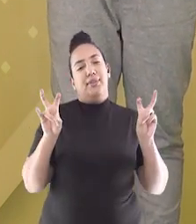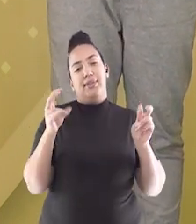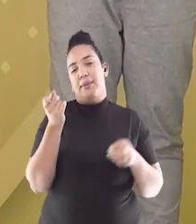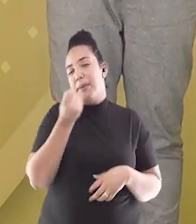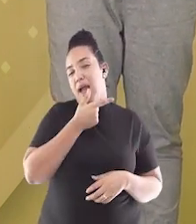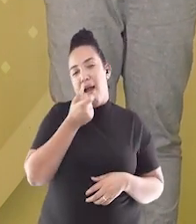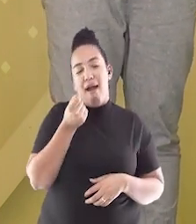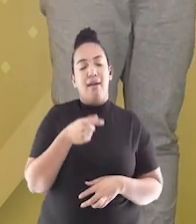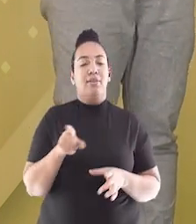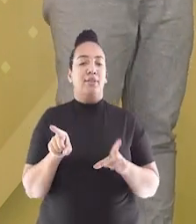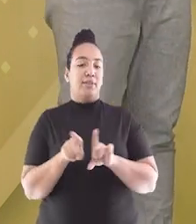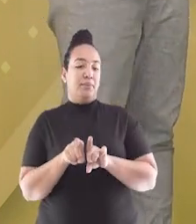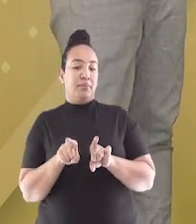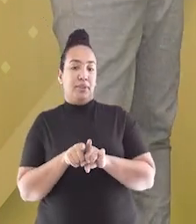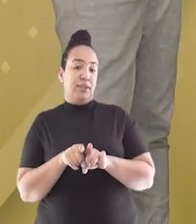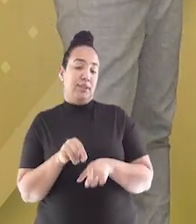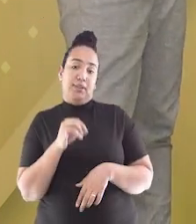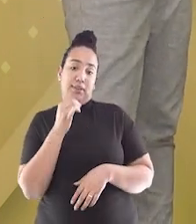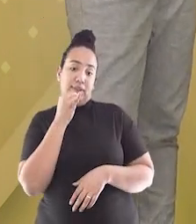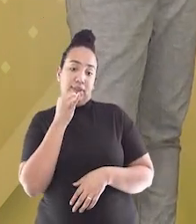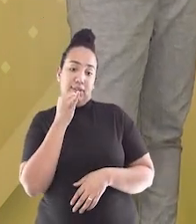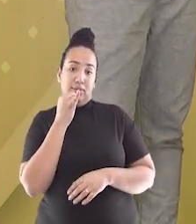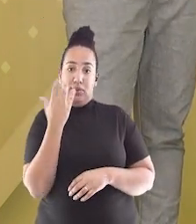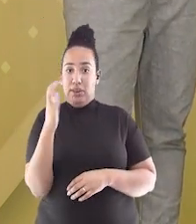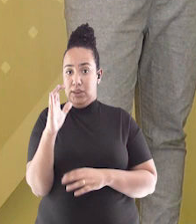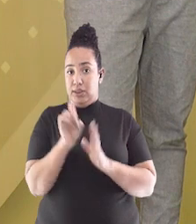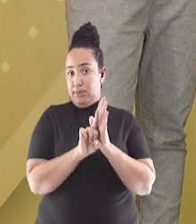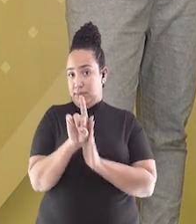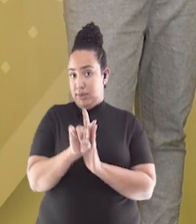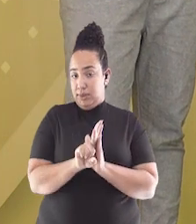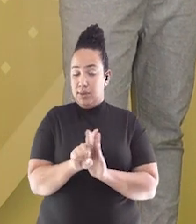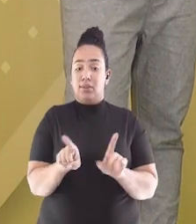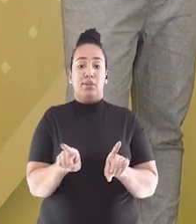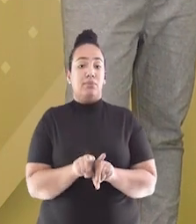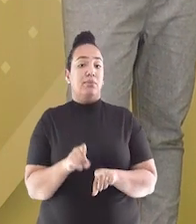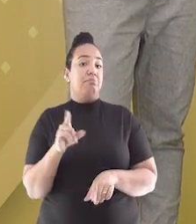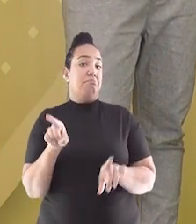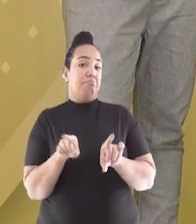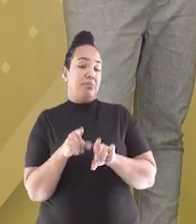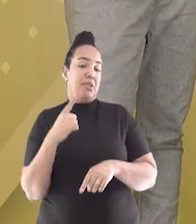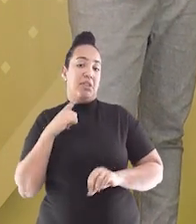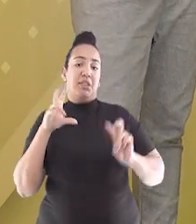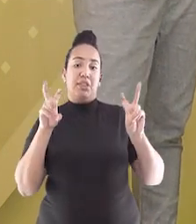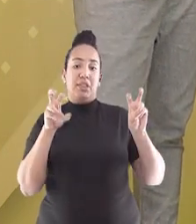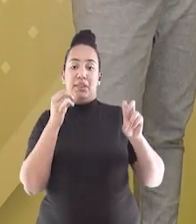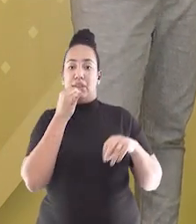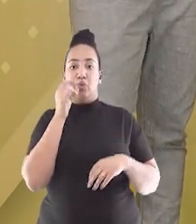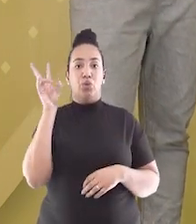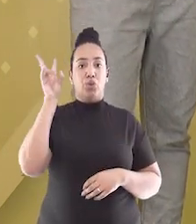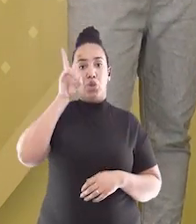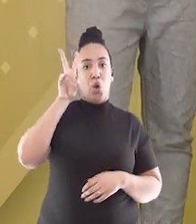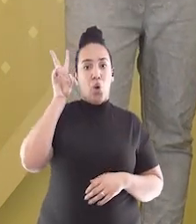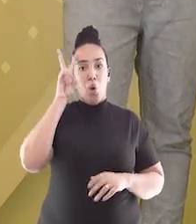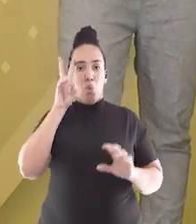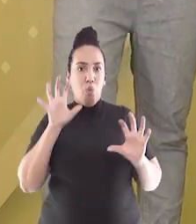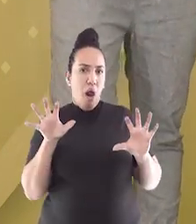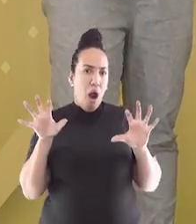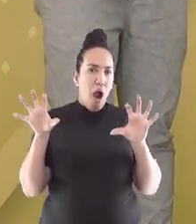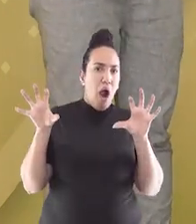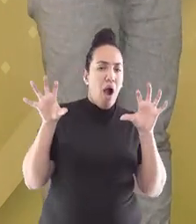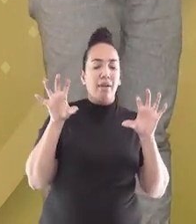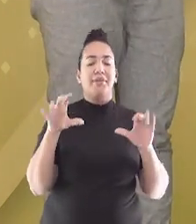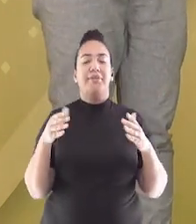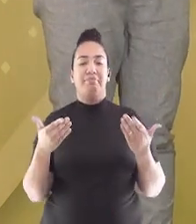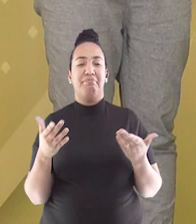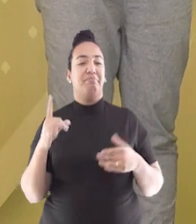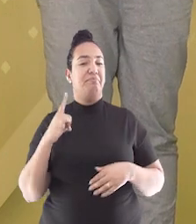do cotidiano. Também tem aqueles que falam sobre estudos científicos e até mesmo aqueles que giram em torno de histórias de terror.